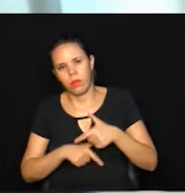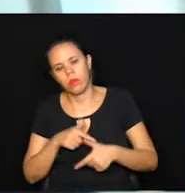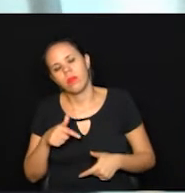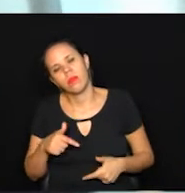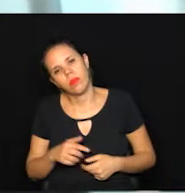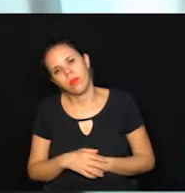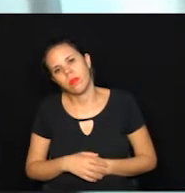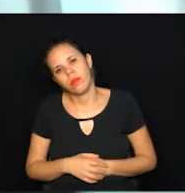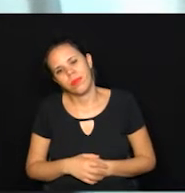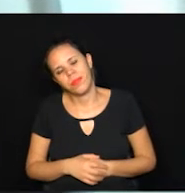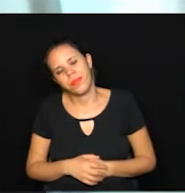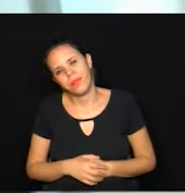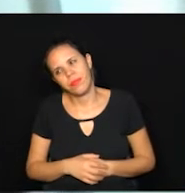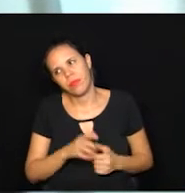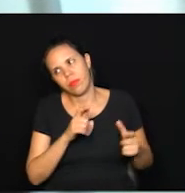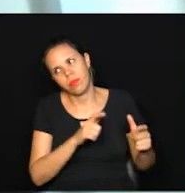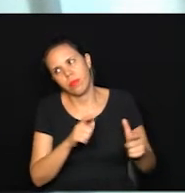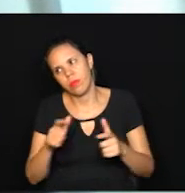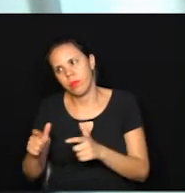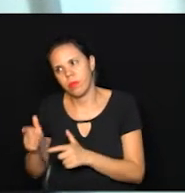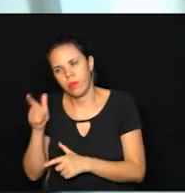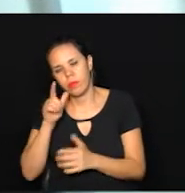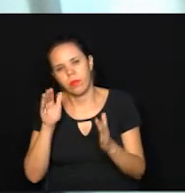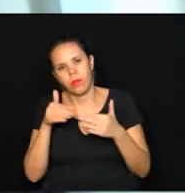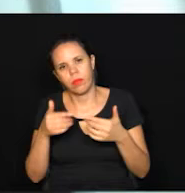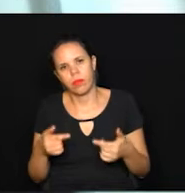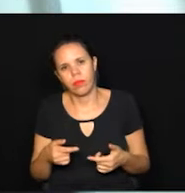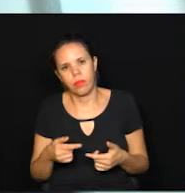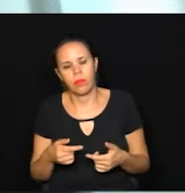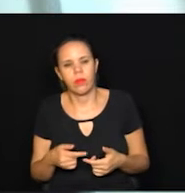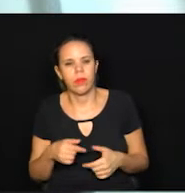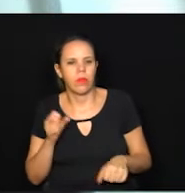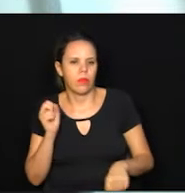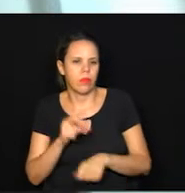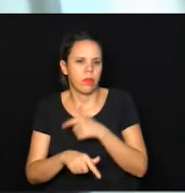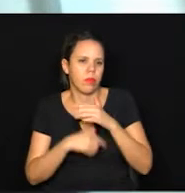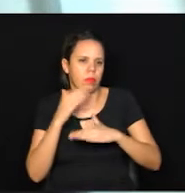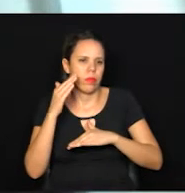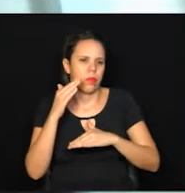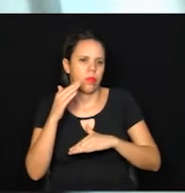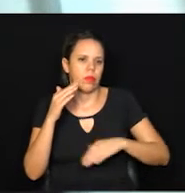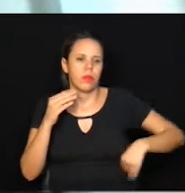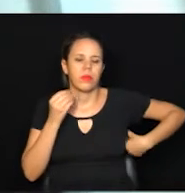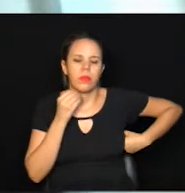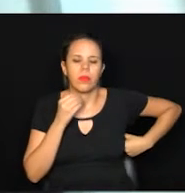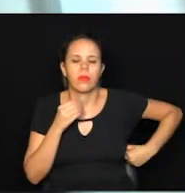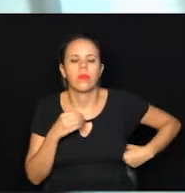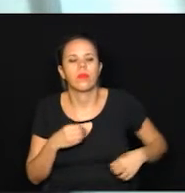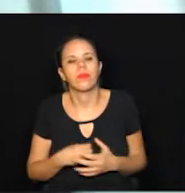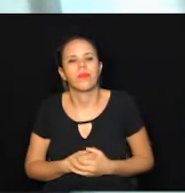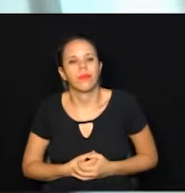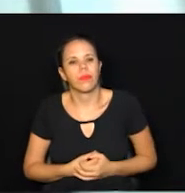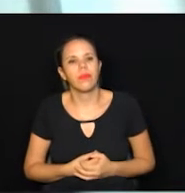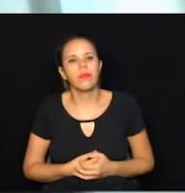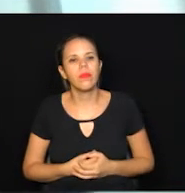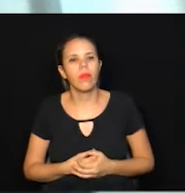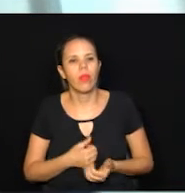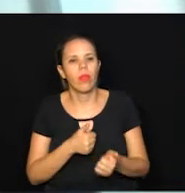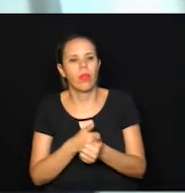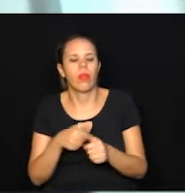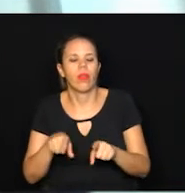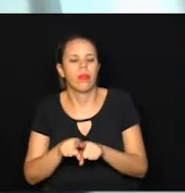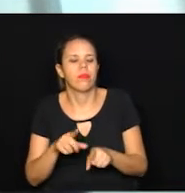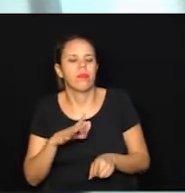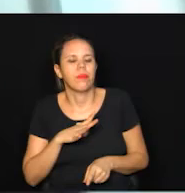trabalhadores dos locais em que se concentram, né, o emprego, o desenvolvimento econômico, para as franjas da cidade, como